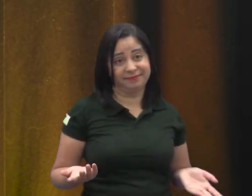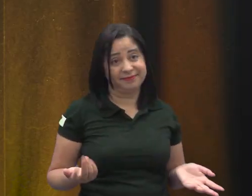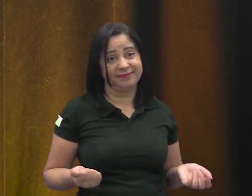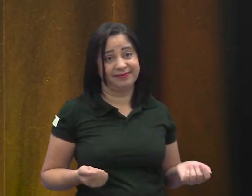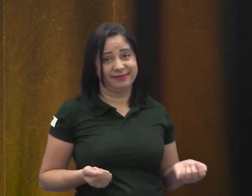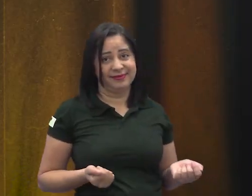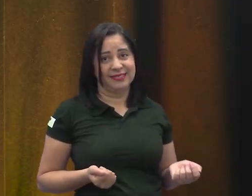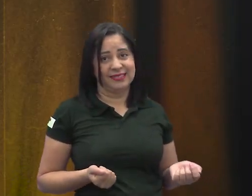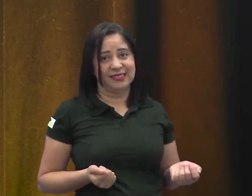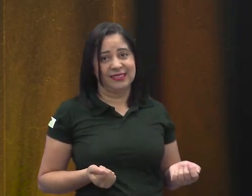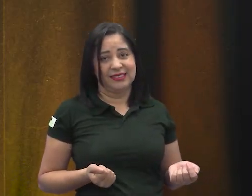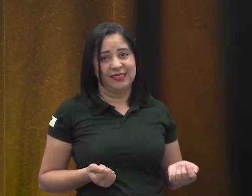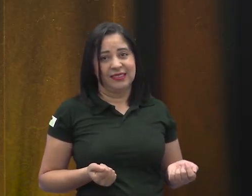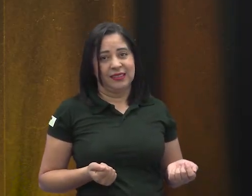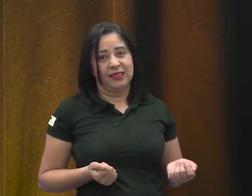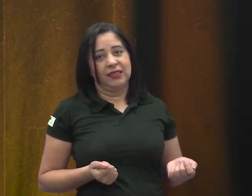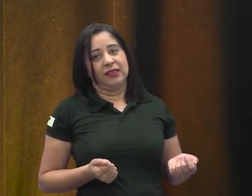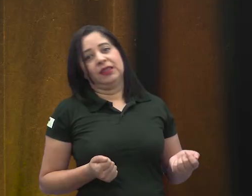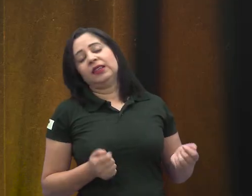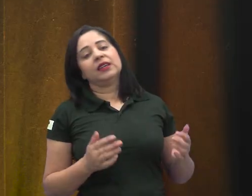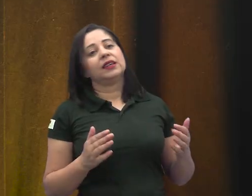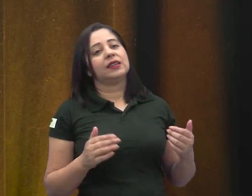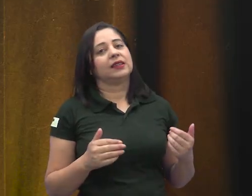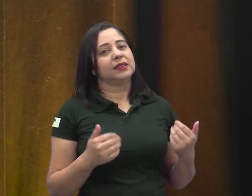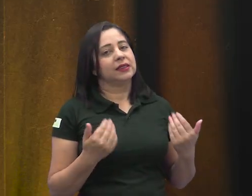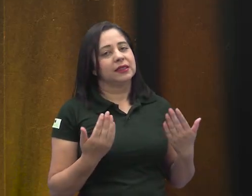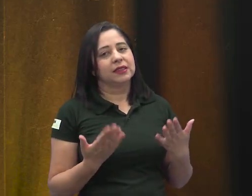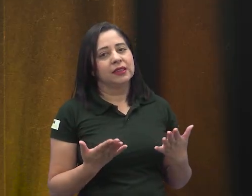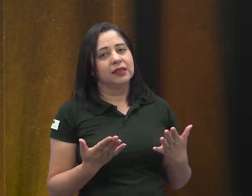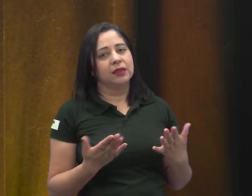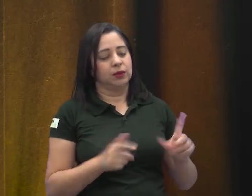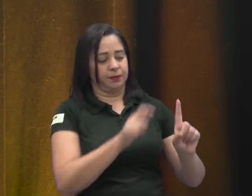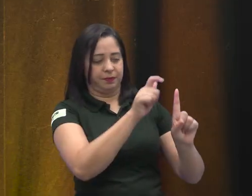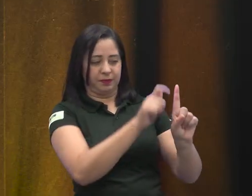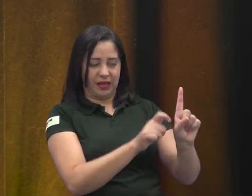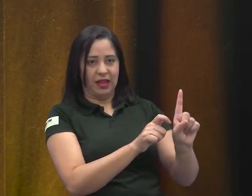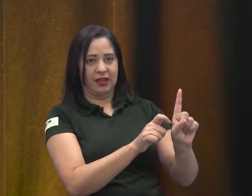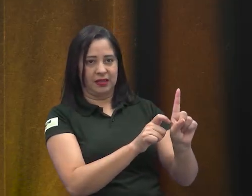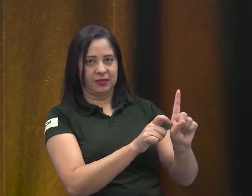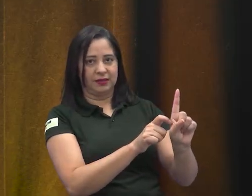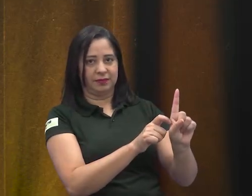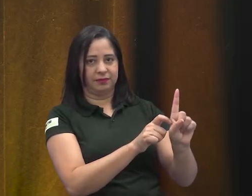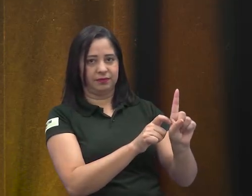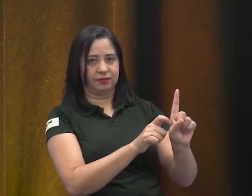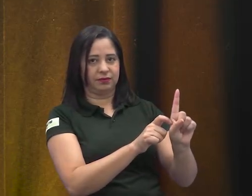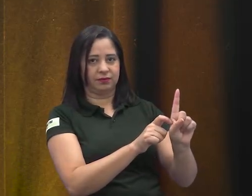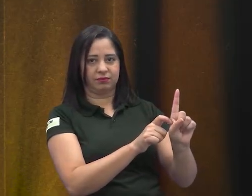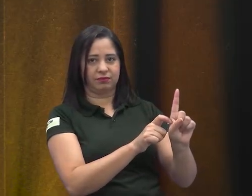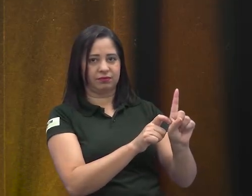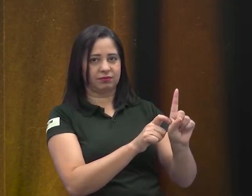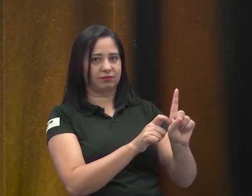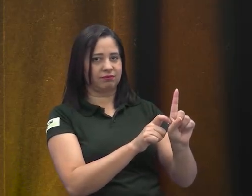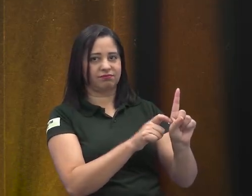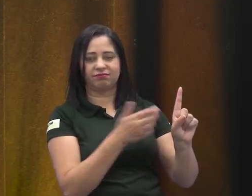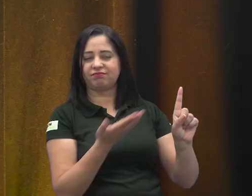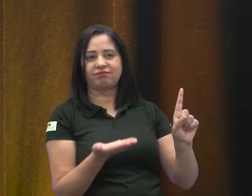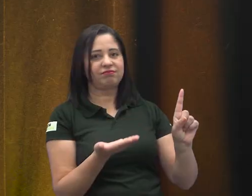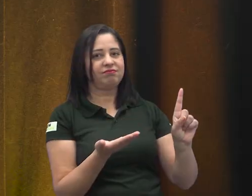Sim. E então eu acho que a mãe, ela vive